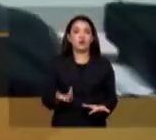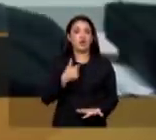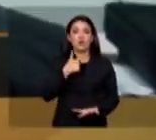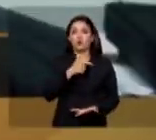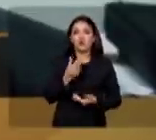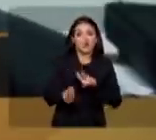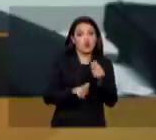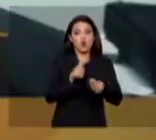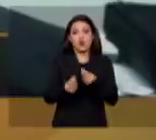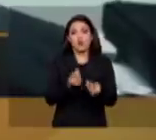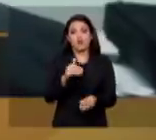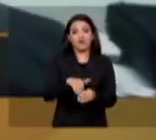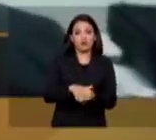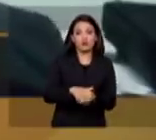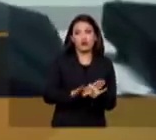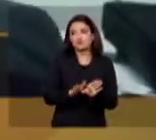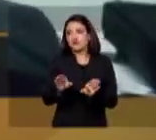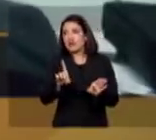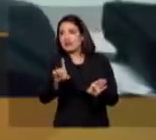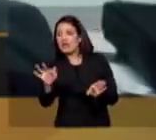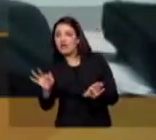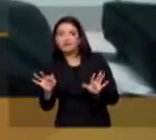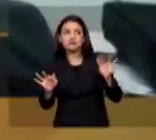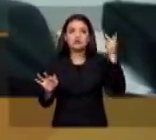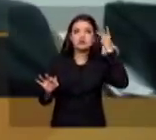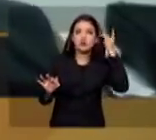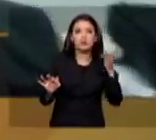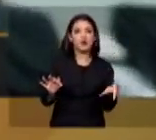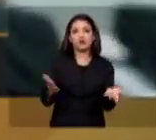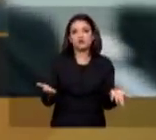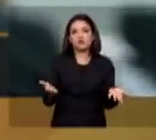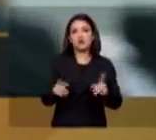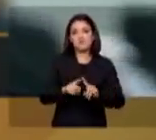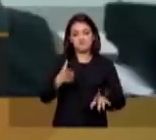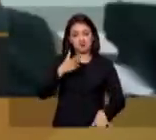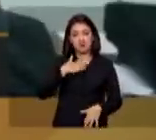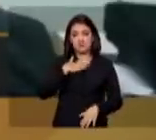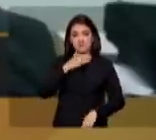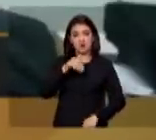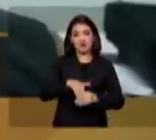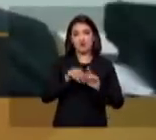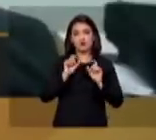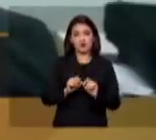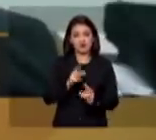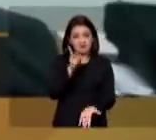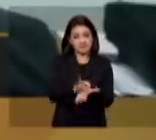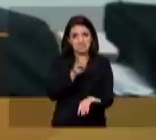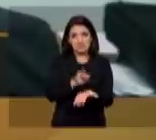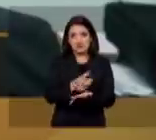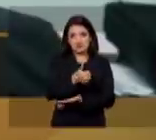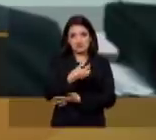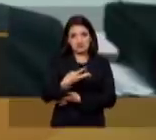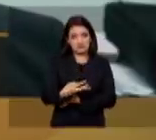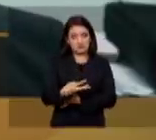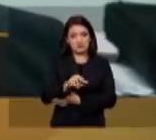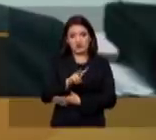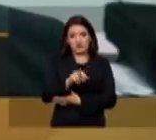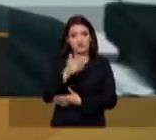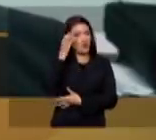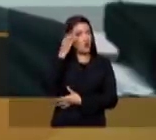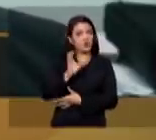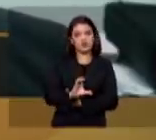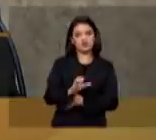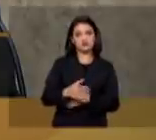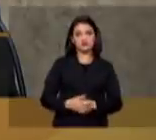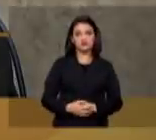Paulo ou se Brasília, se o meu voto é pelo reconhecimento da competência da 13ª Vara de Curitiba.